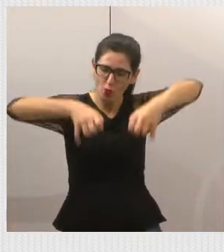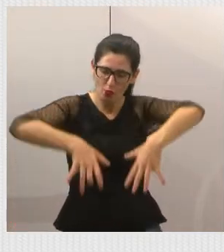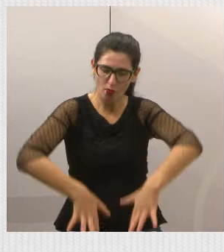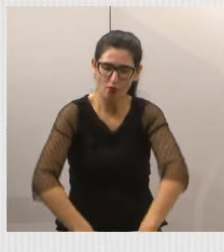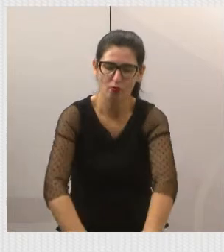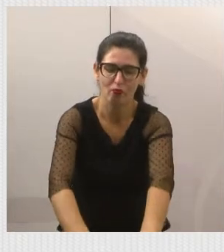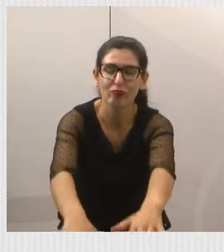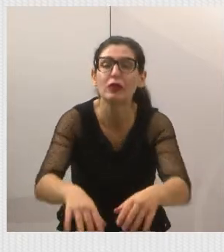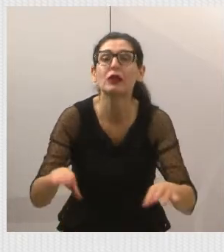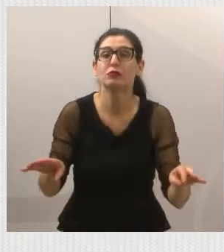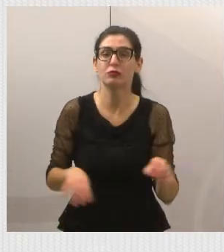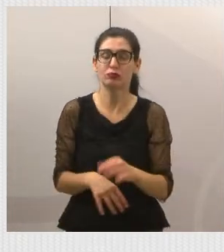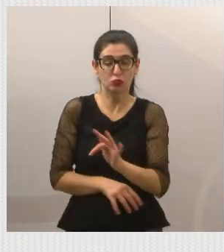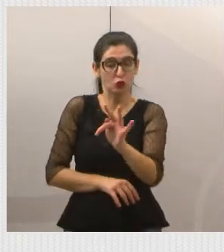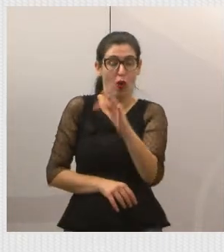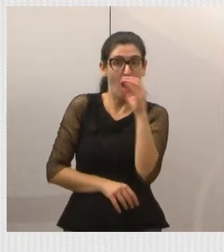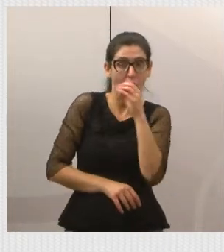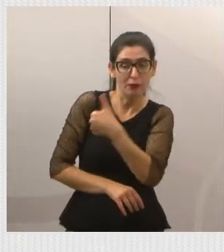tratado.